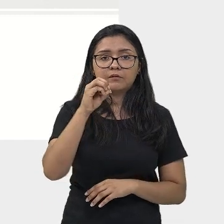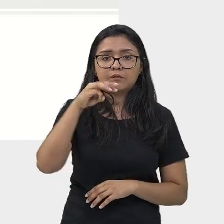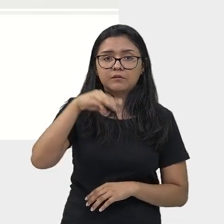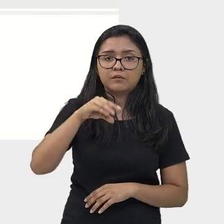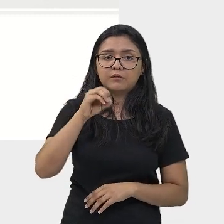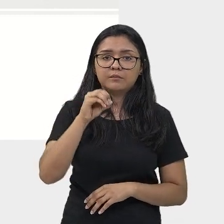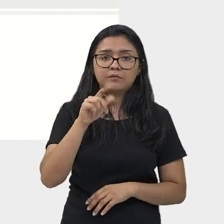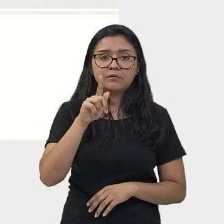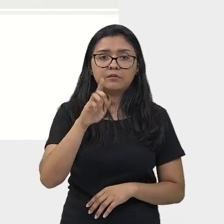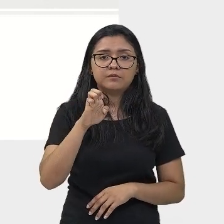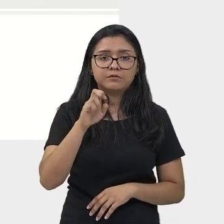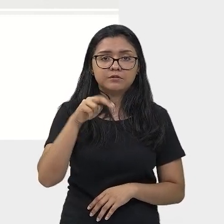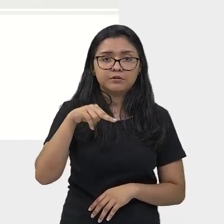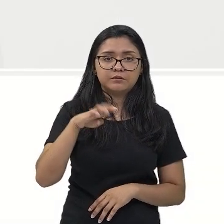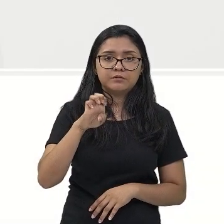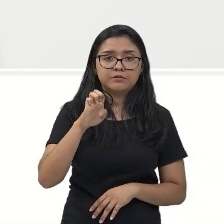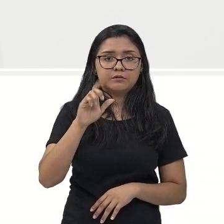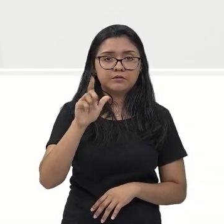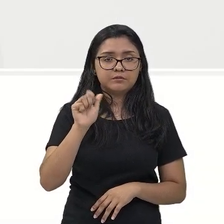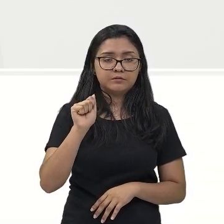homogênea.